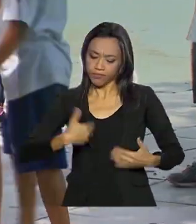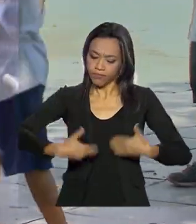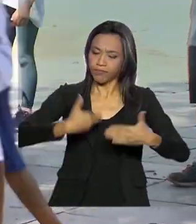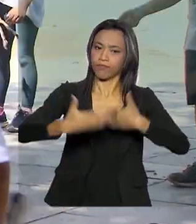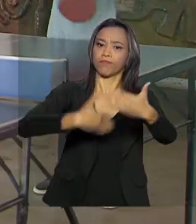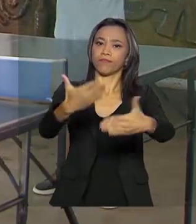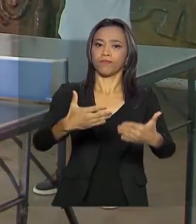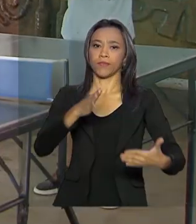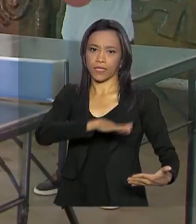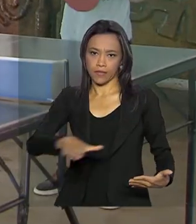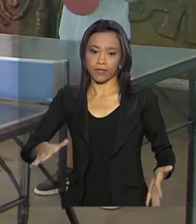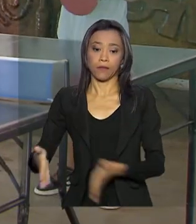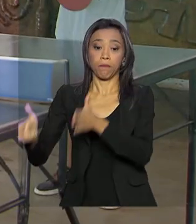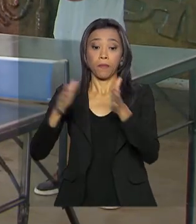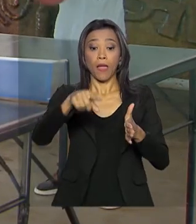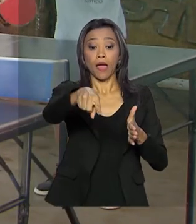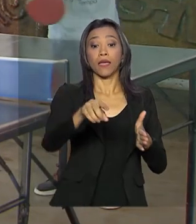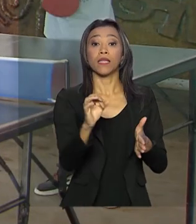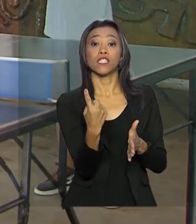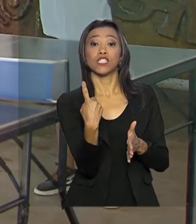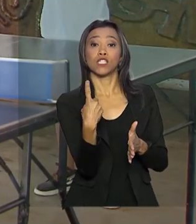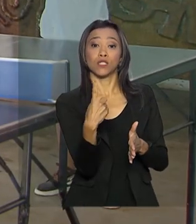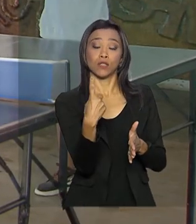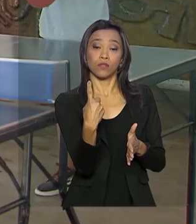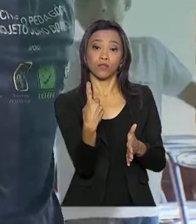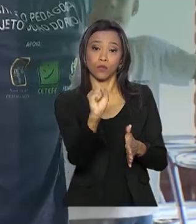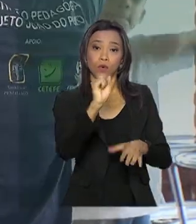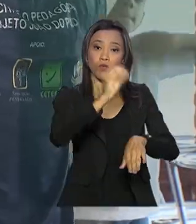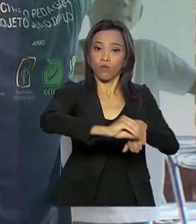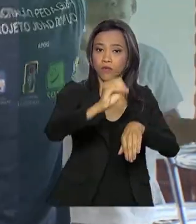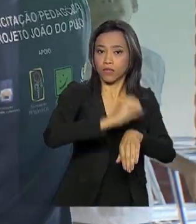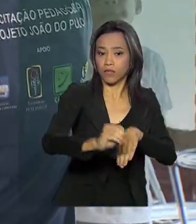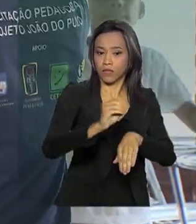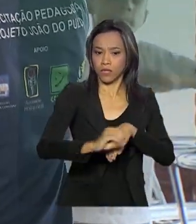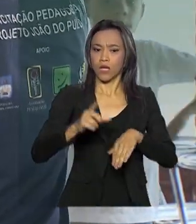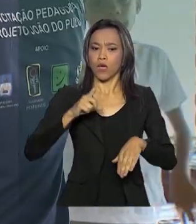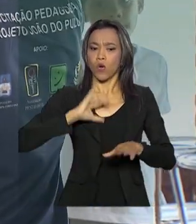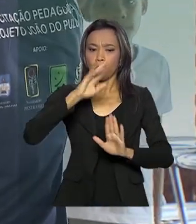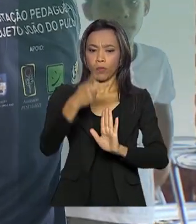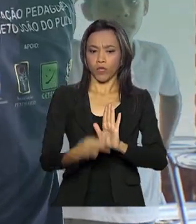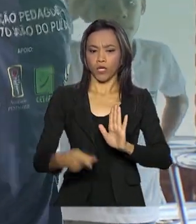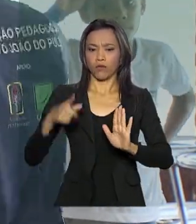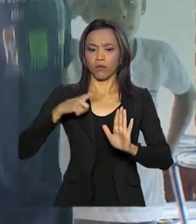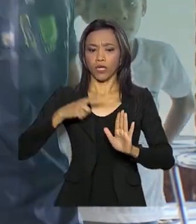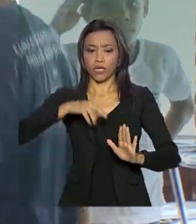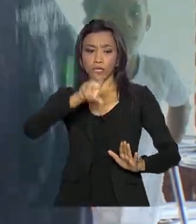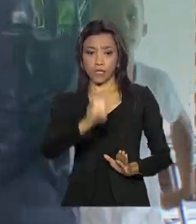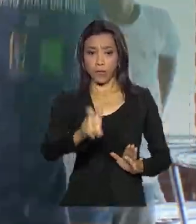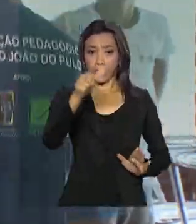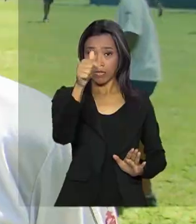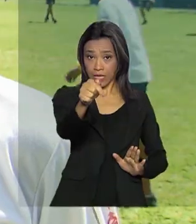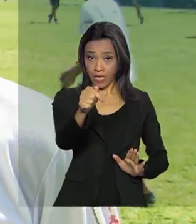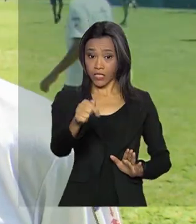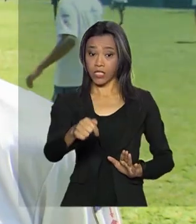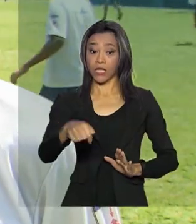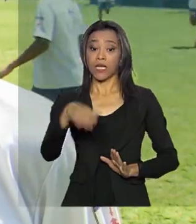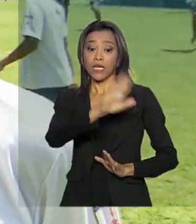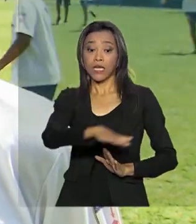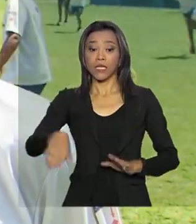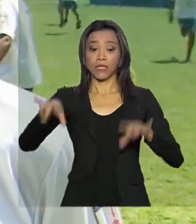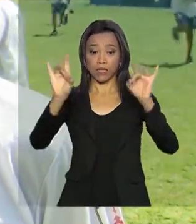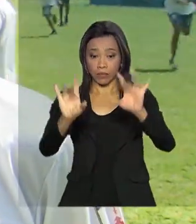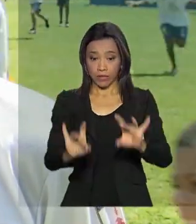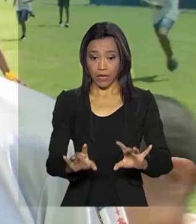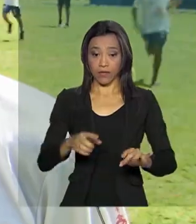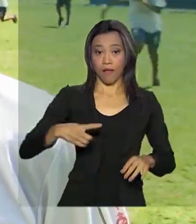oferecidas 18 oficinas o projeto também atende 57 crianças especiais essas crianças